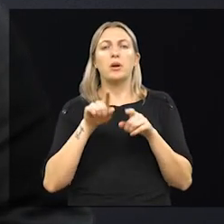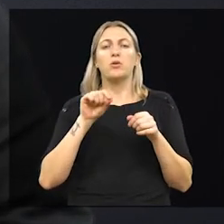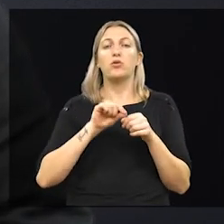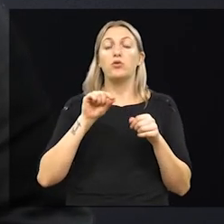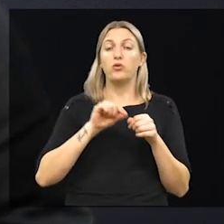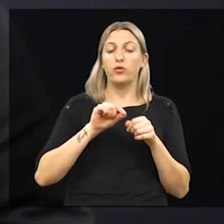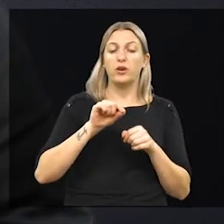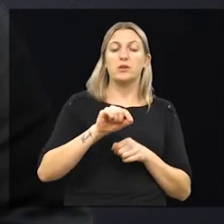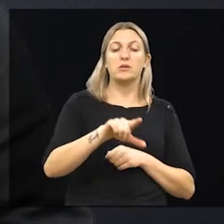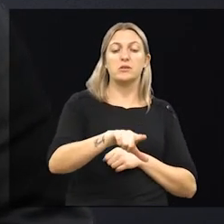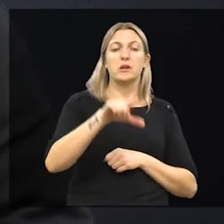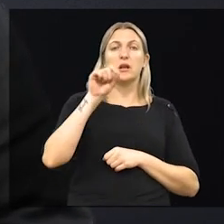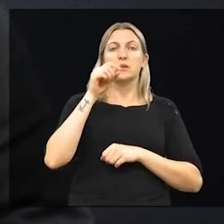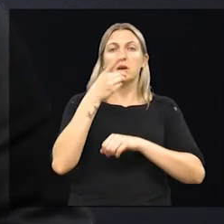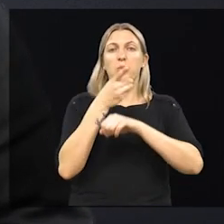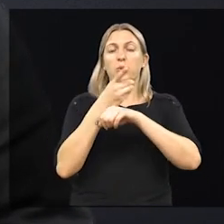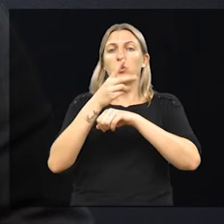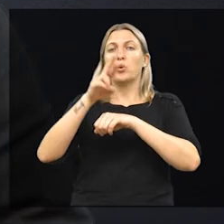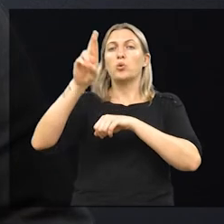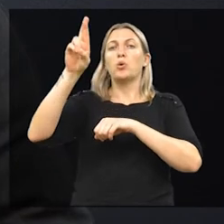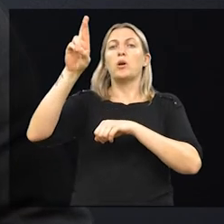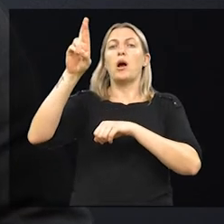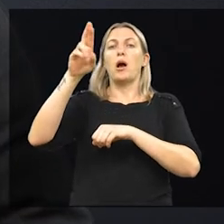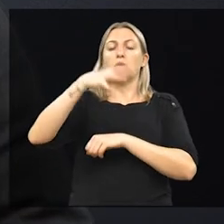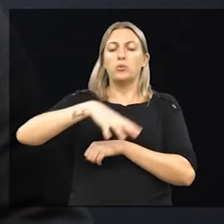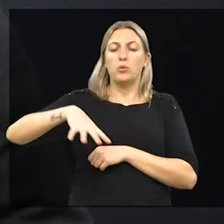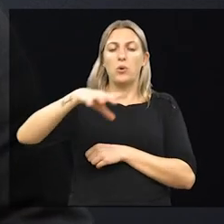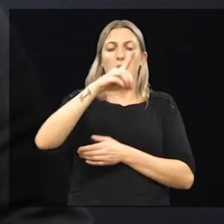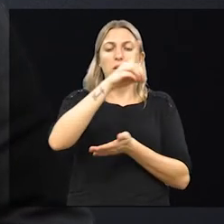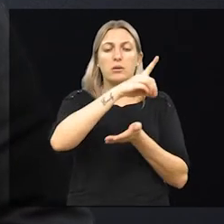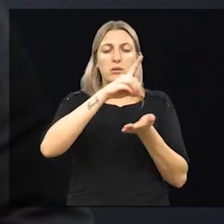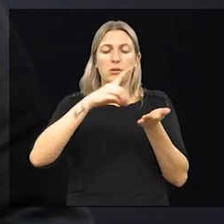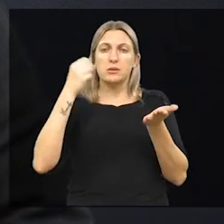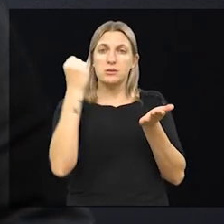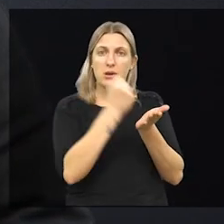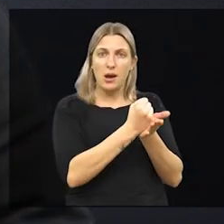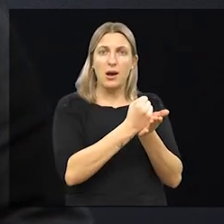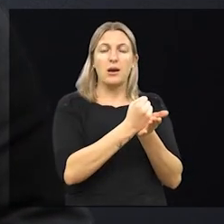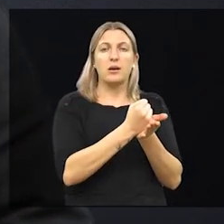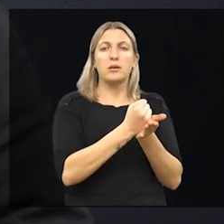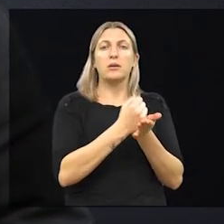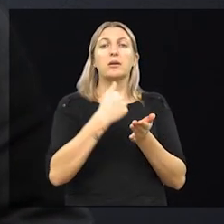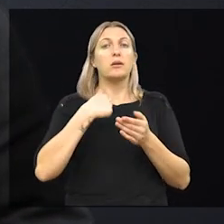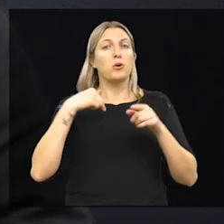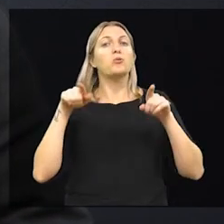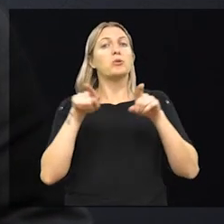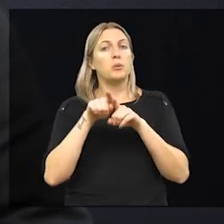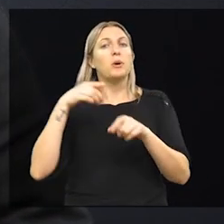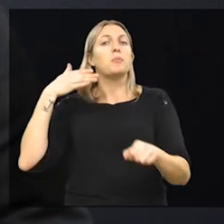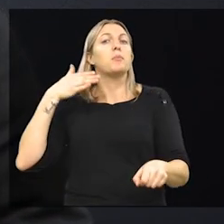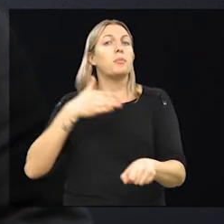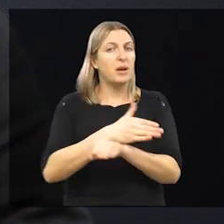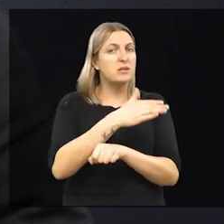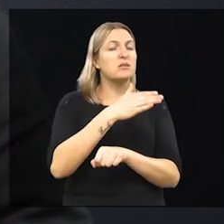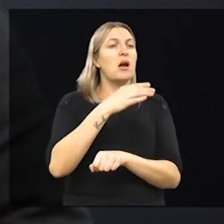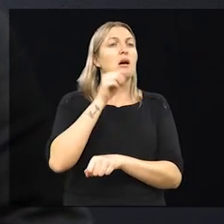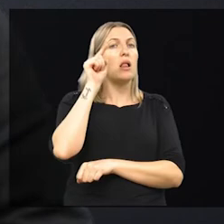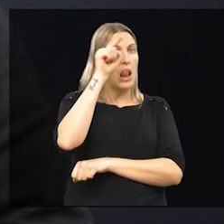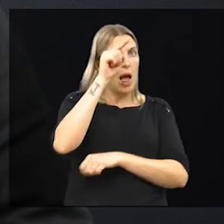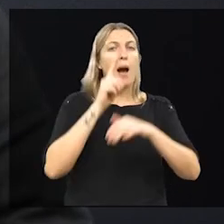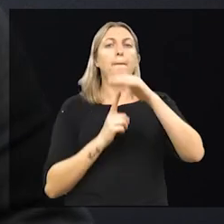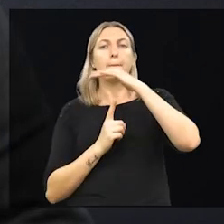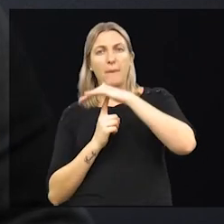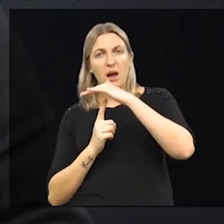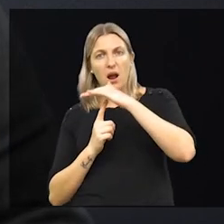então quando eu vim pra cá eu ainda tive essa dificuldade porque as minhas aulas eram curitiba